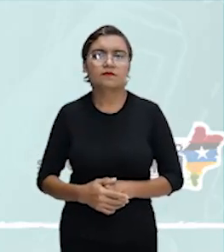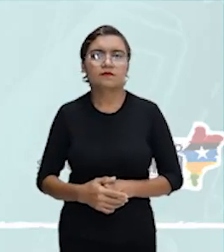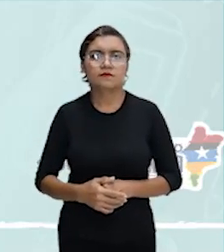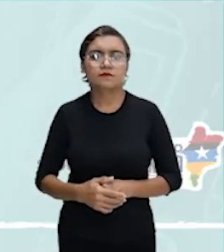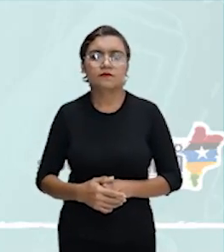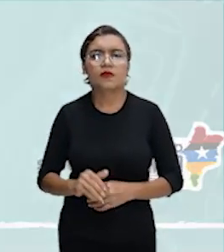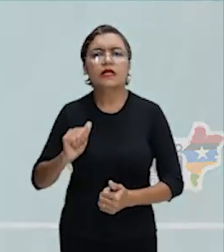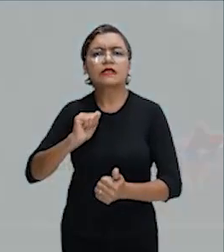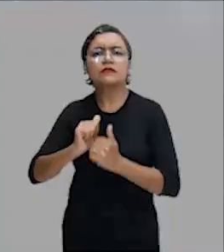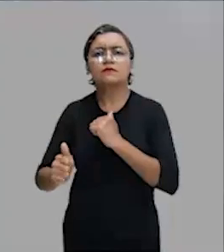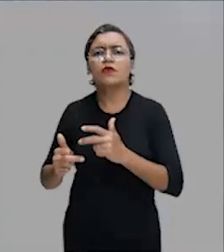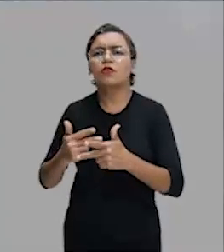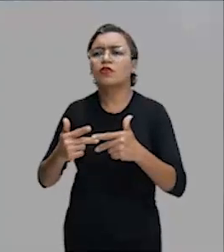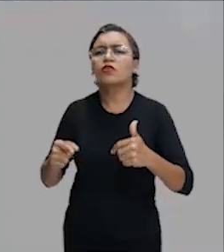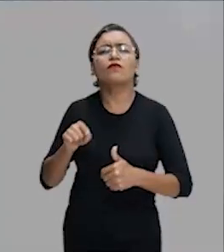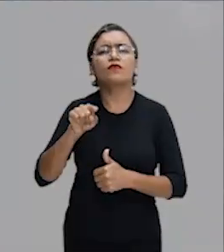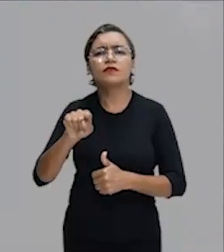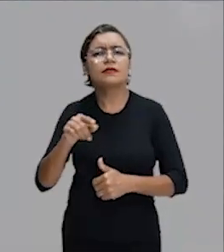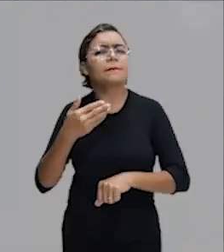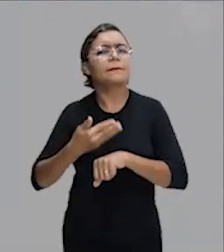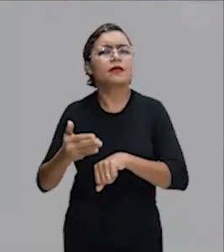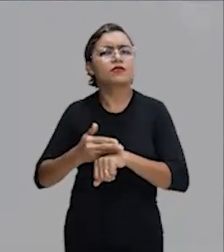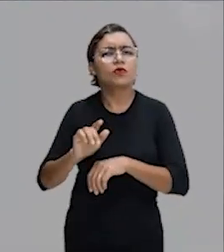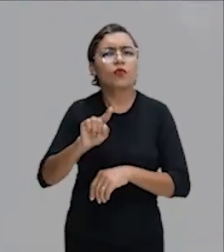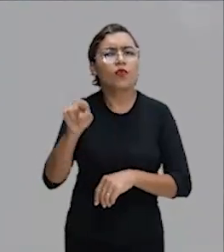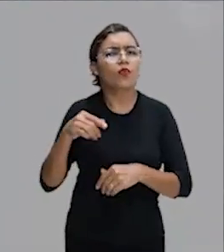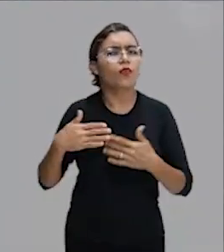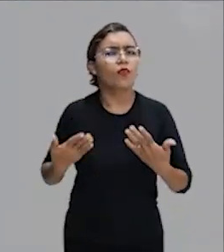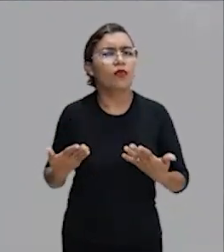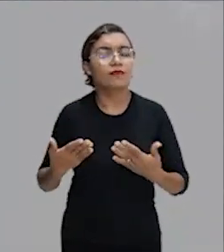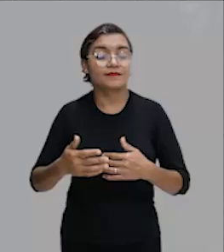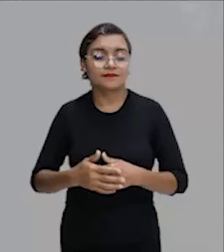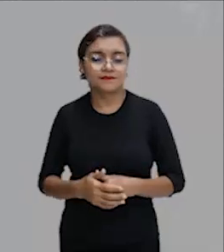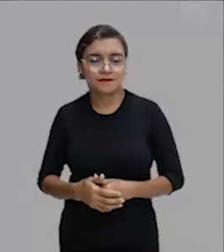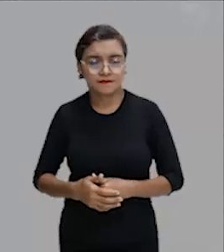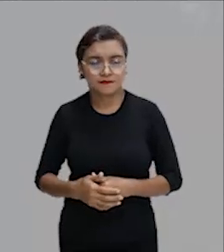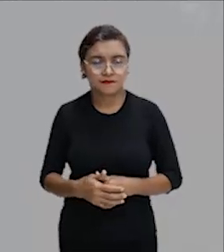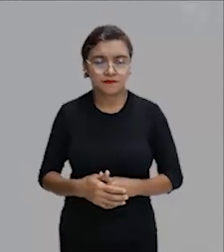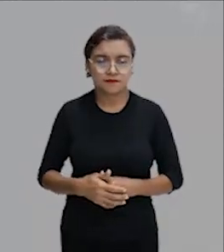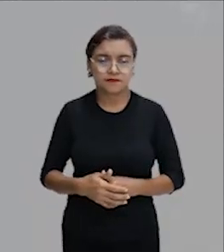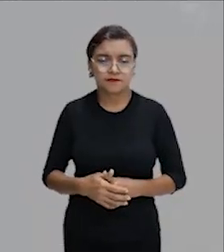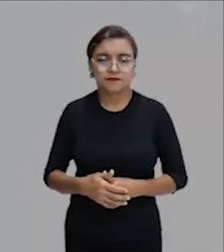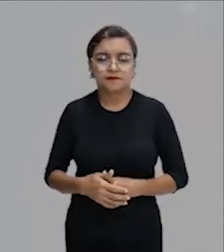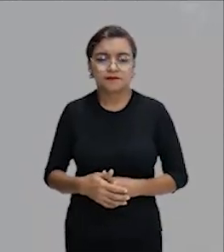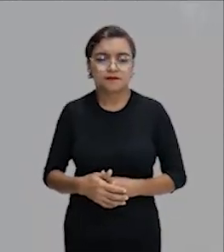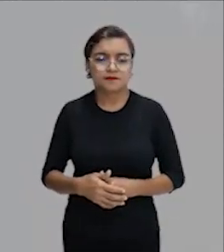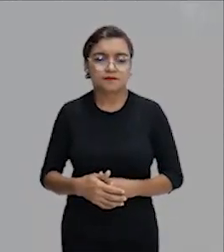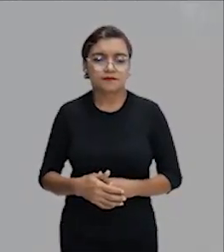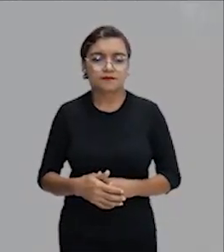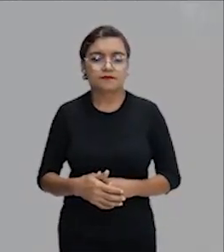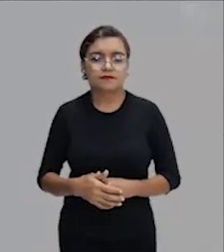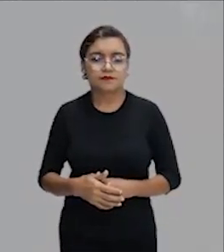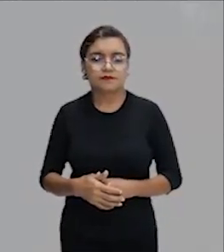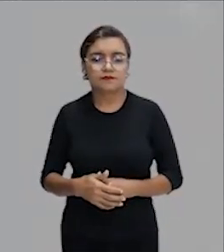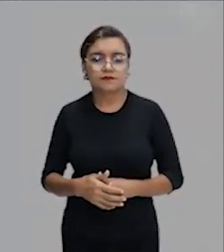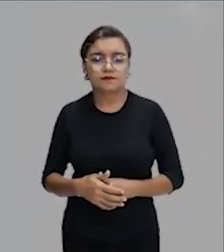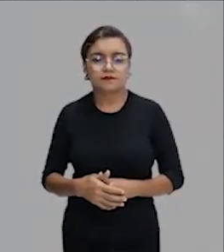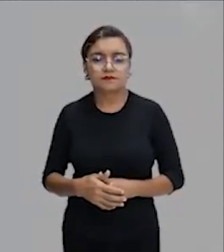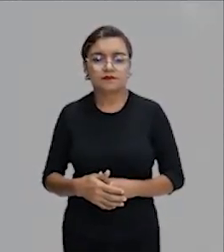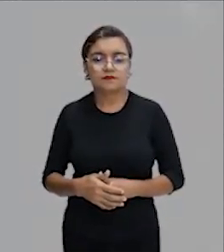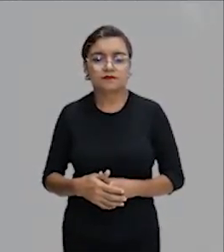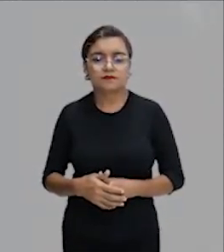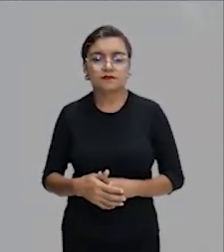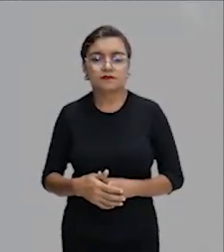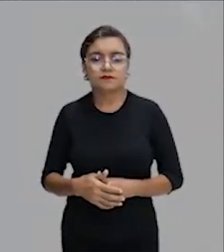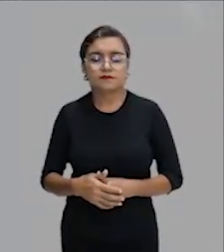Quais esportes você pratica? No outro exemplo, why hasn't he finished his homework? Por que ele